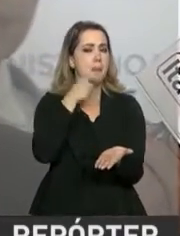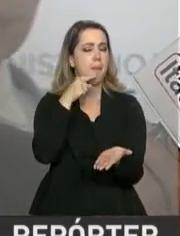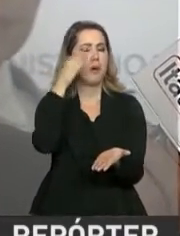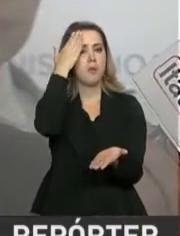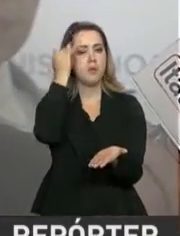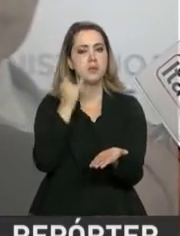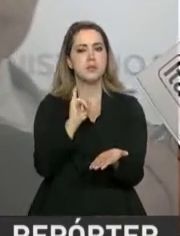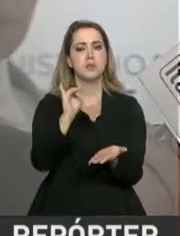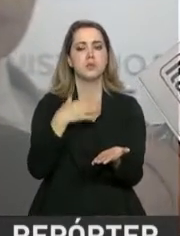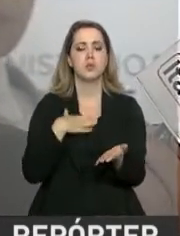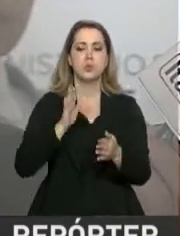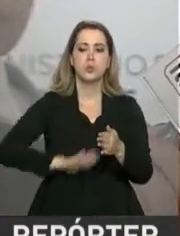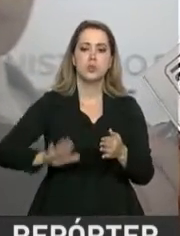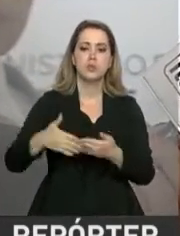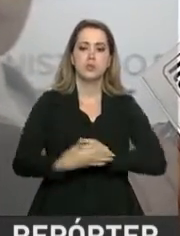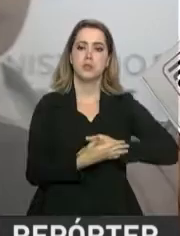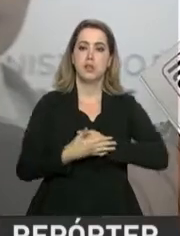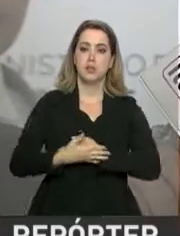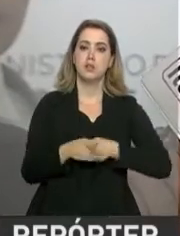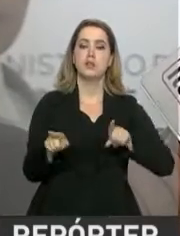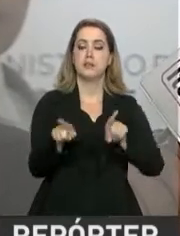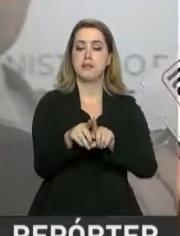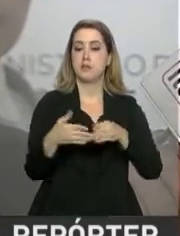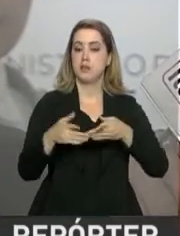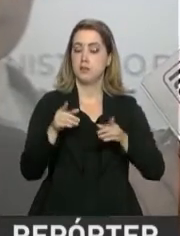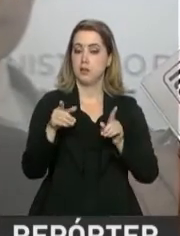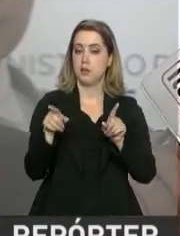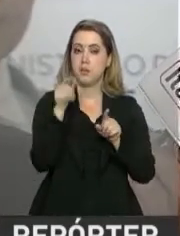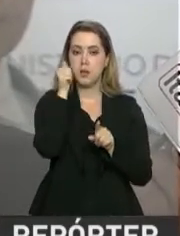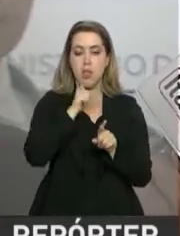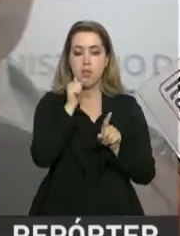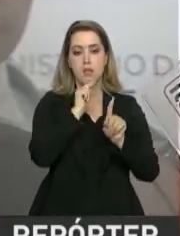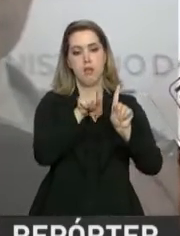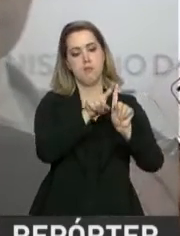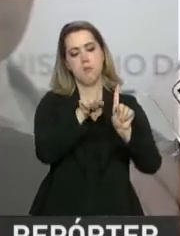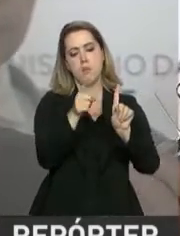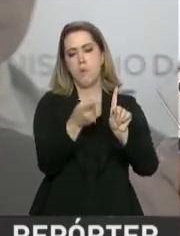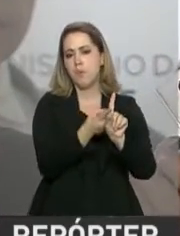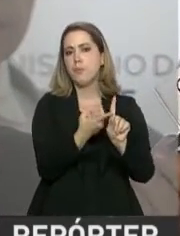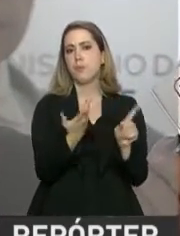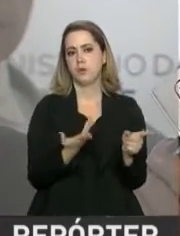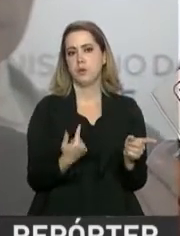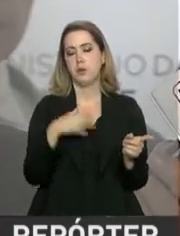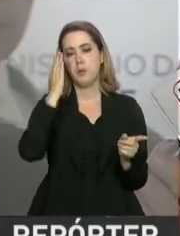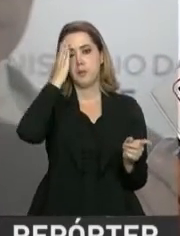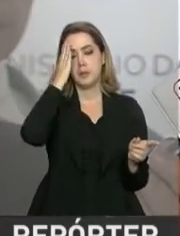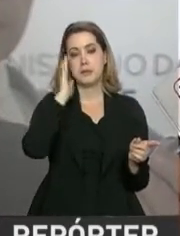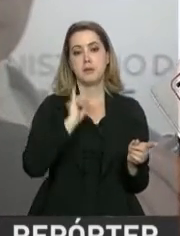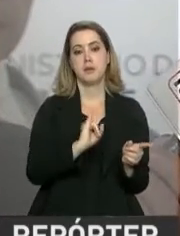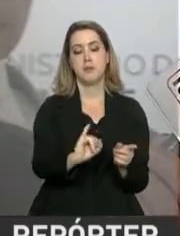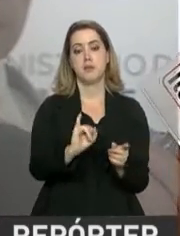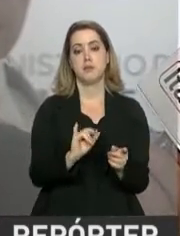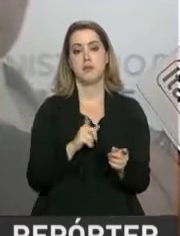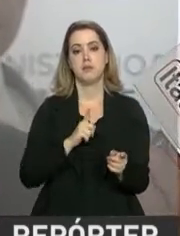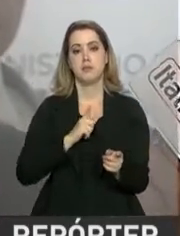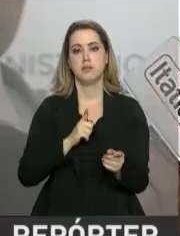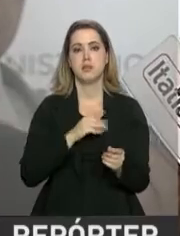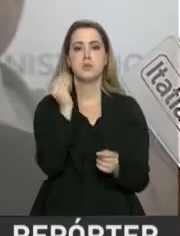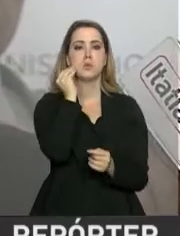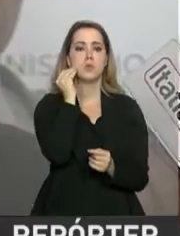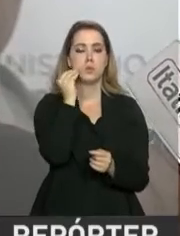e evitar, especialmente das gestantes e das pessoas que queiram eventualmente